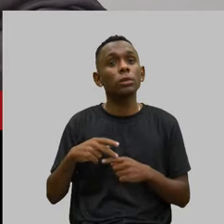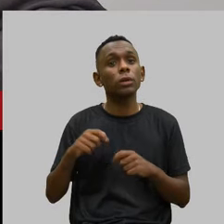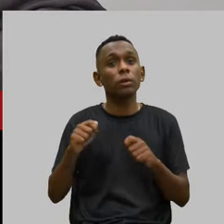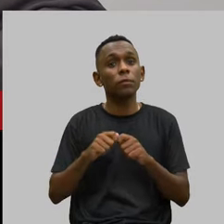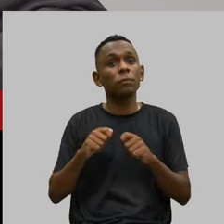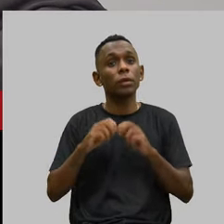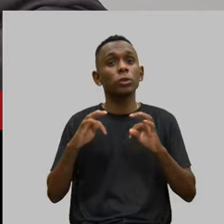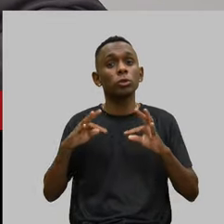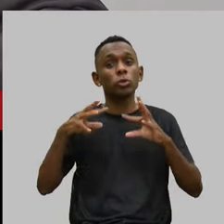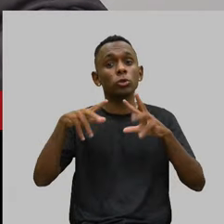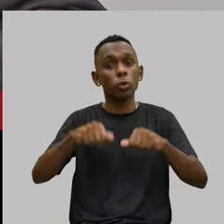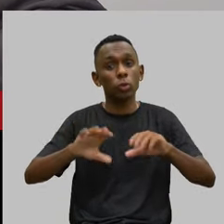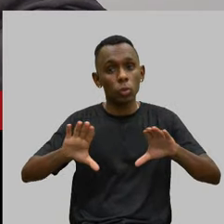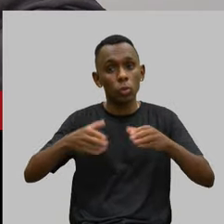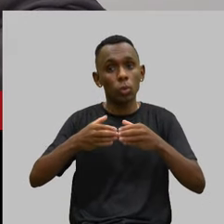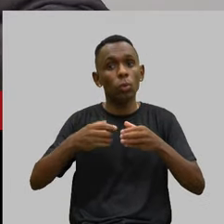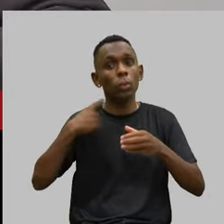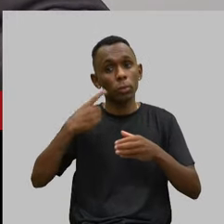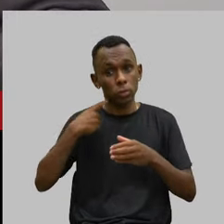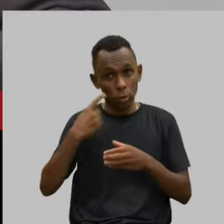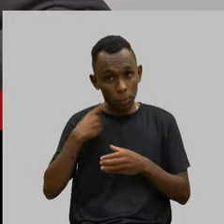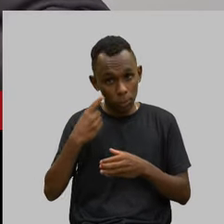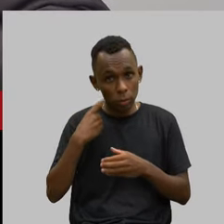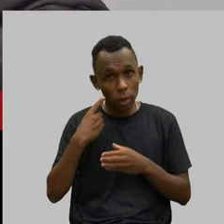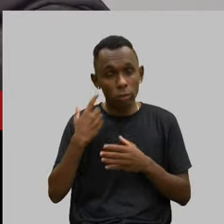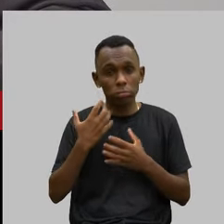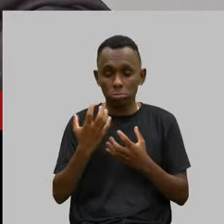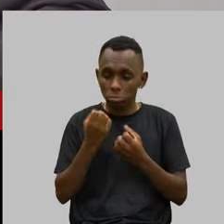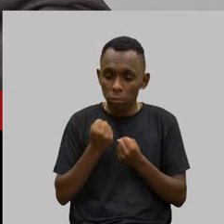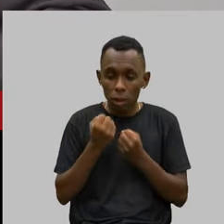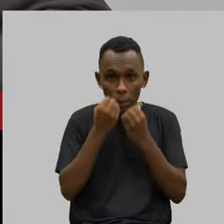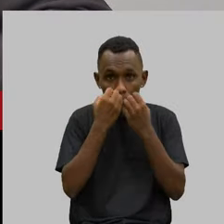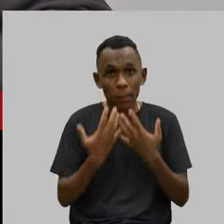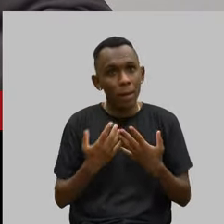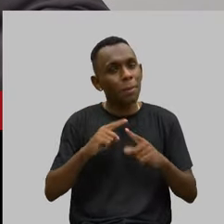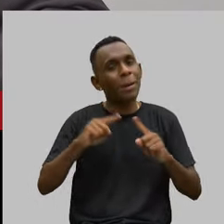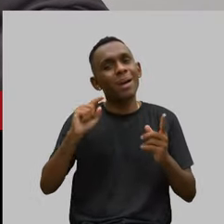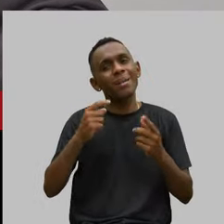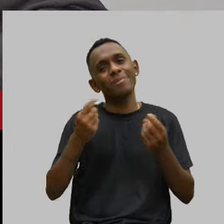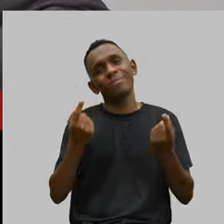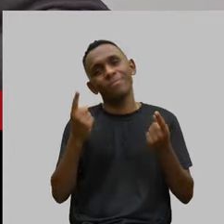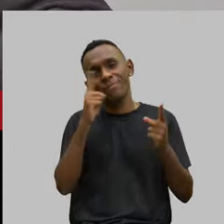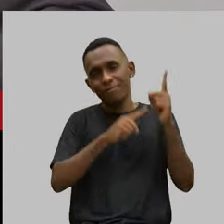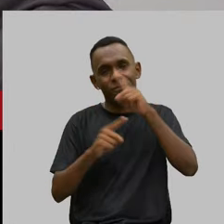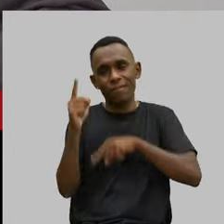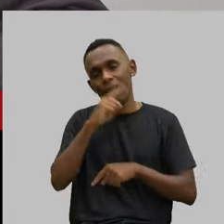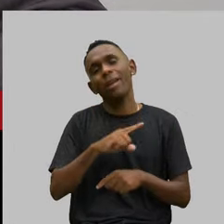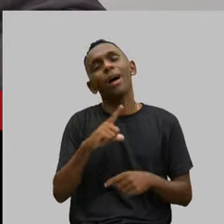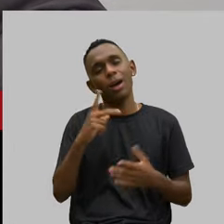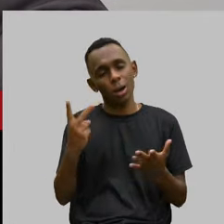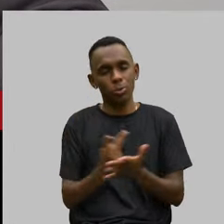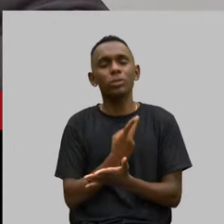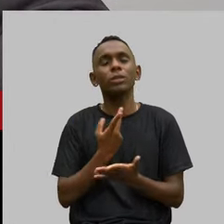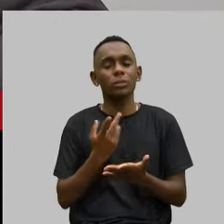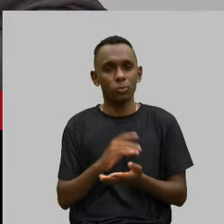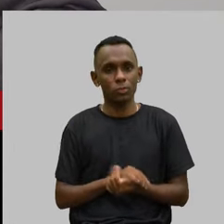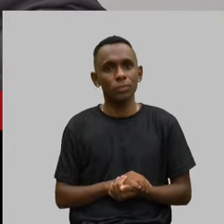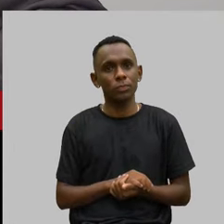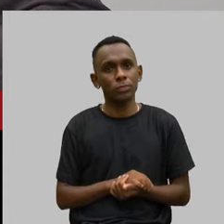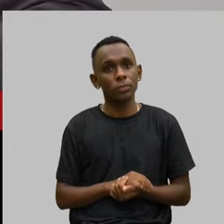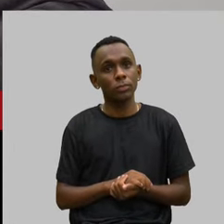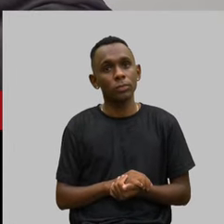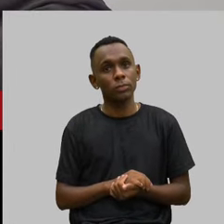para que os deputados estejam bem atendidos nesse ponto não acertou nesse ponto não acertou